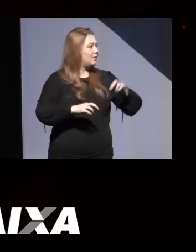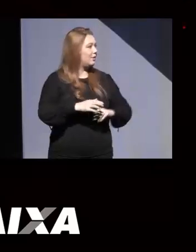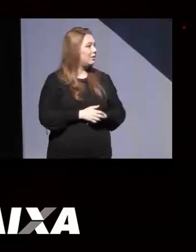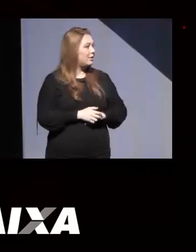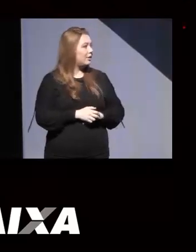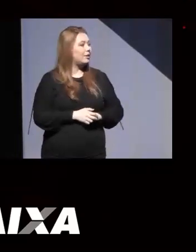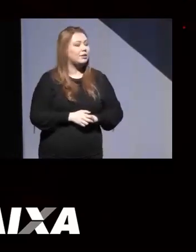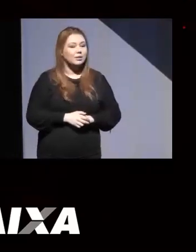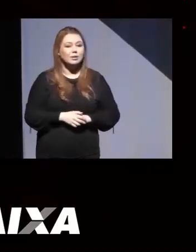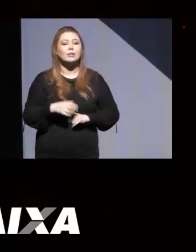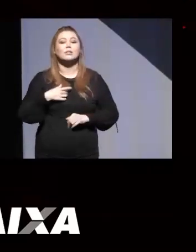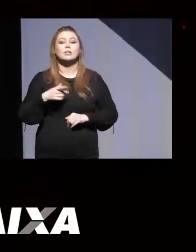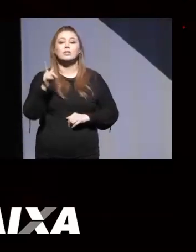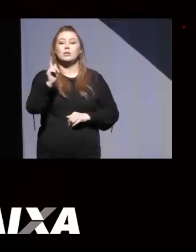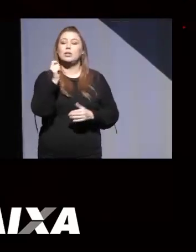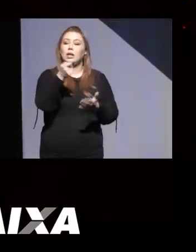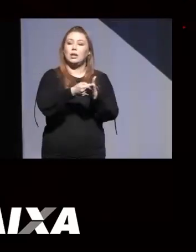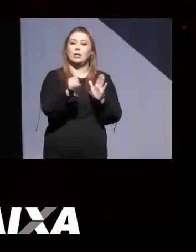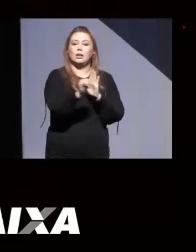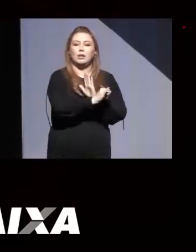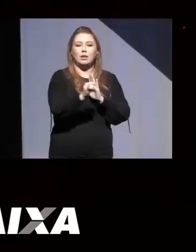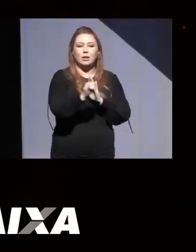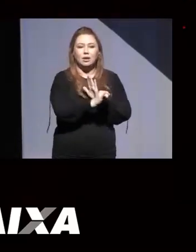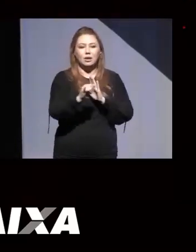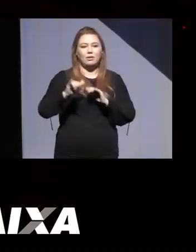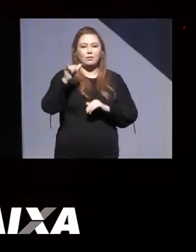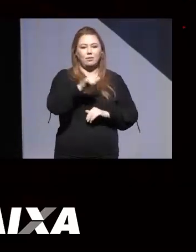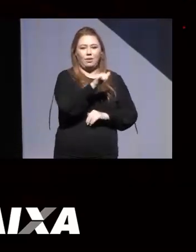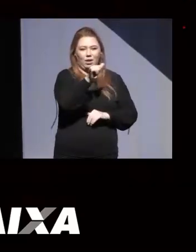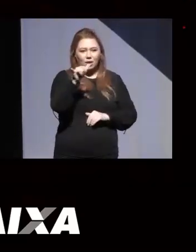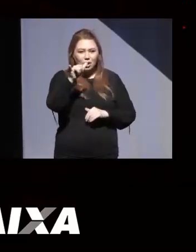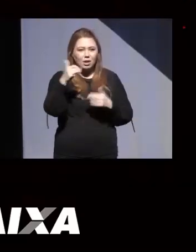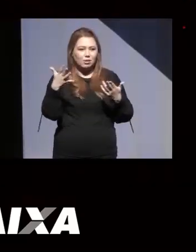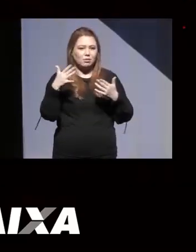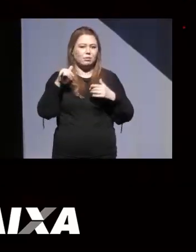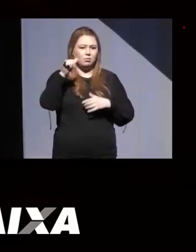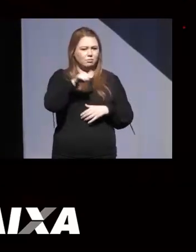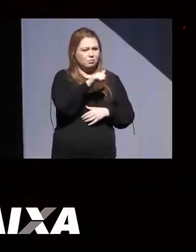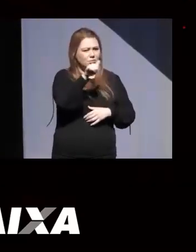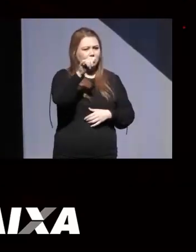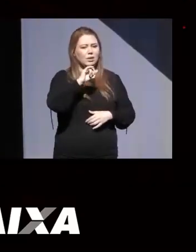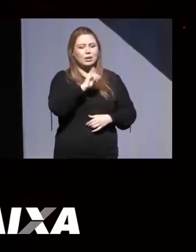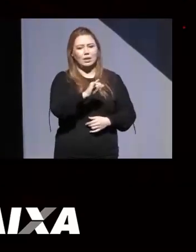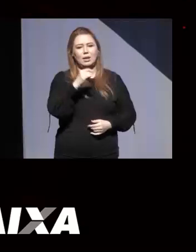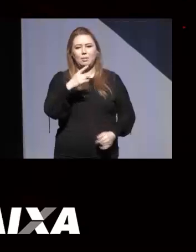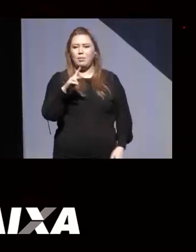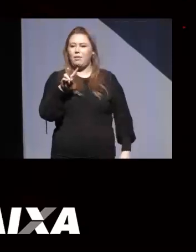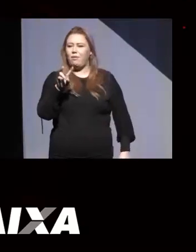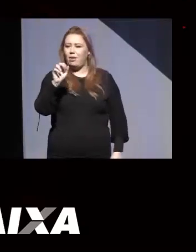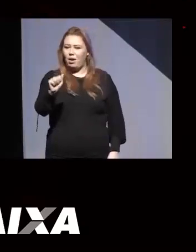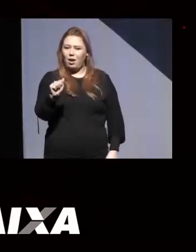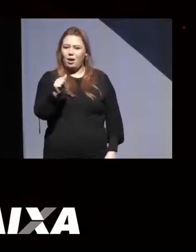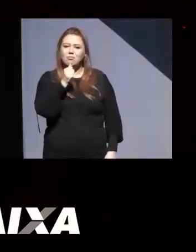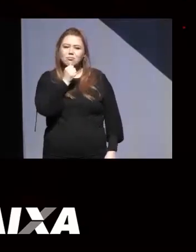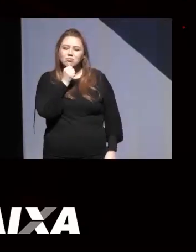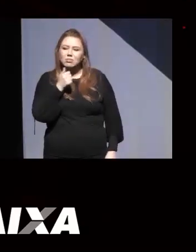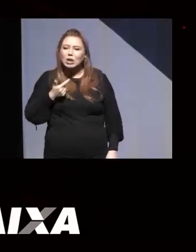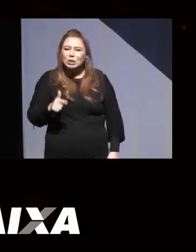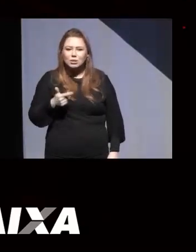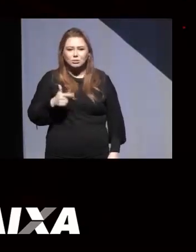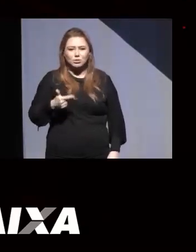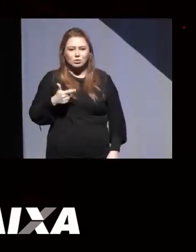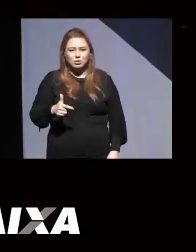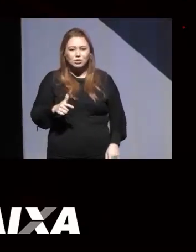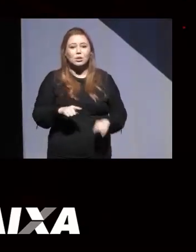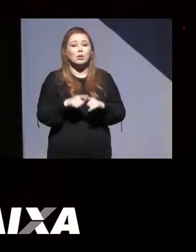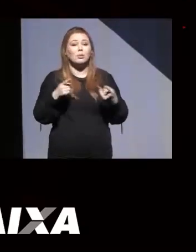Tributar veículos, aeronaves, a gente vai ter a tributação do IPVA, que não tinha ainda. Mas